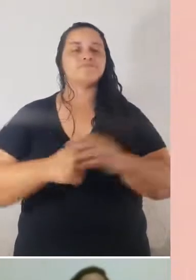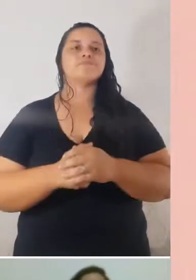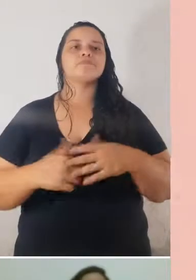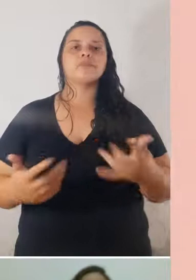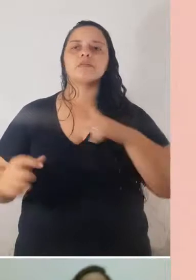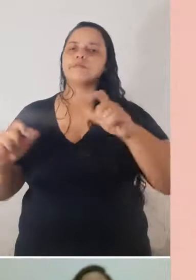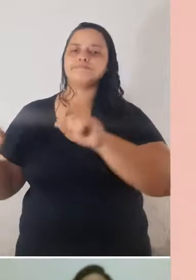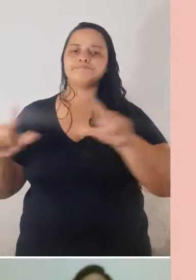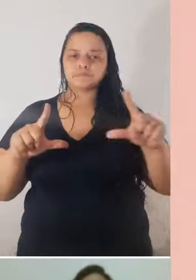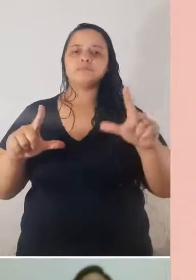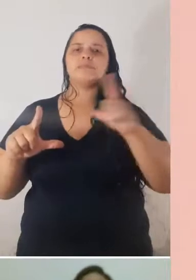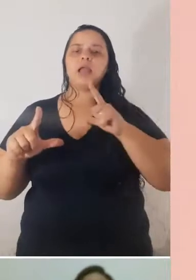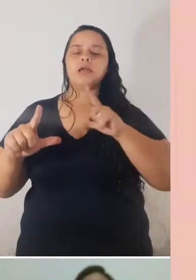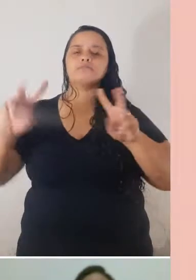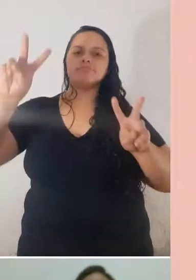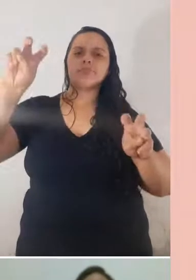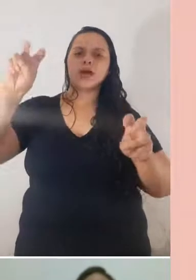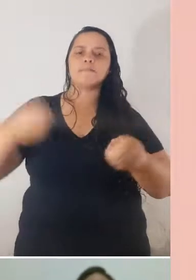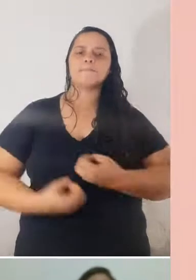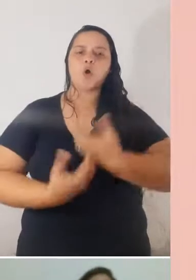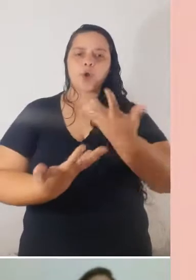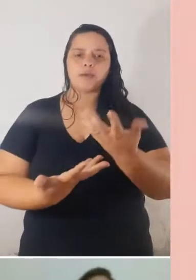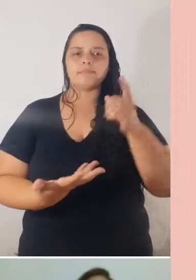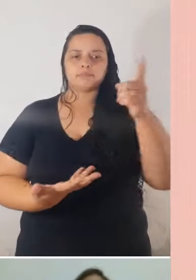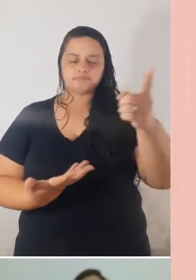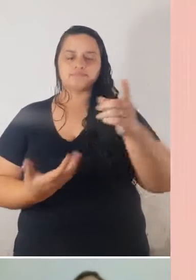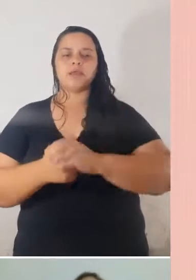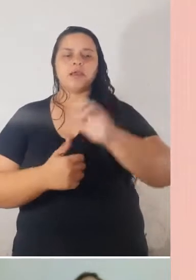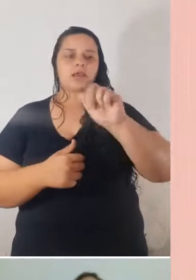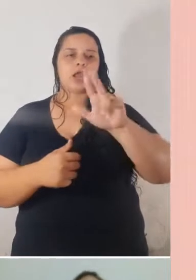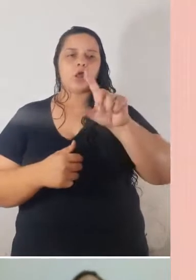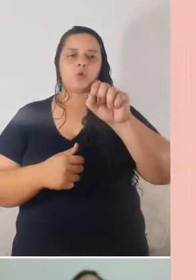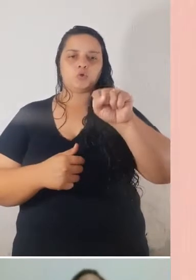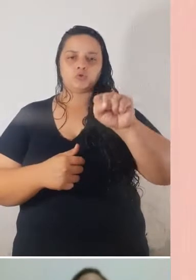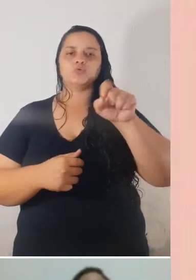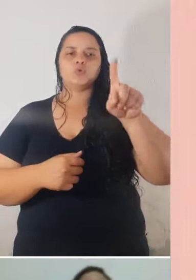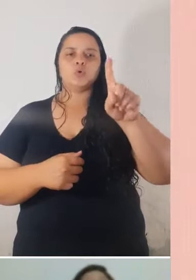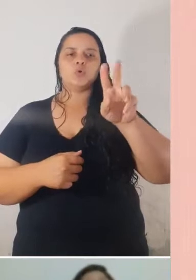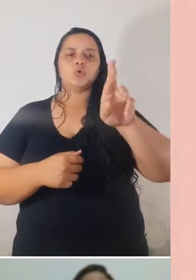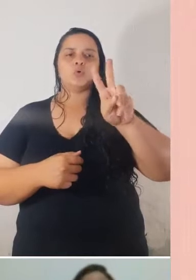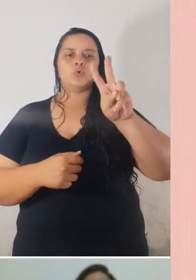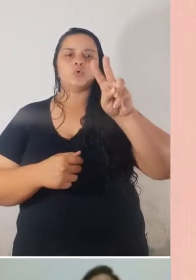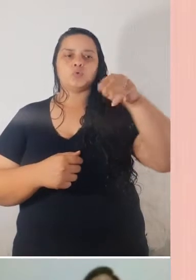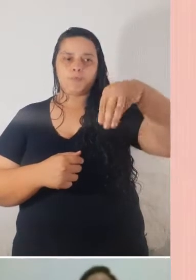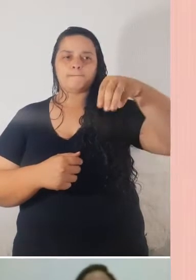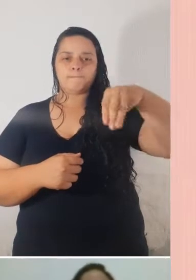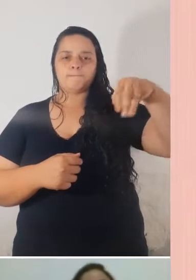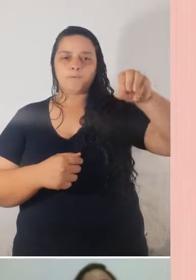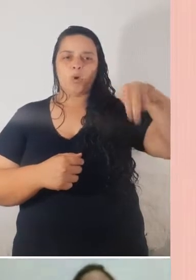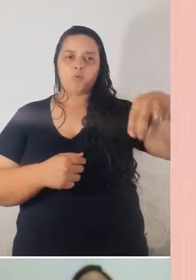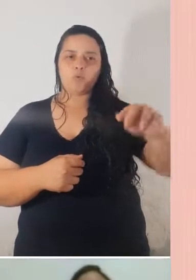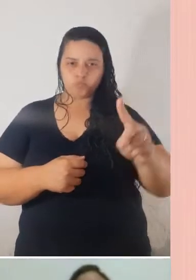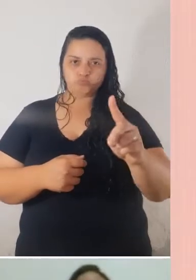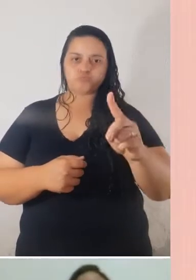Nesse slide, a gente pode ver o trecho de um poema do Carlos Drummond de Andrade, cujo título é A Noite Dissolve os Homens. Aqui a gente